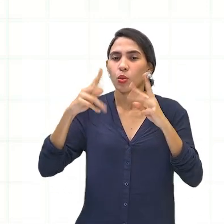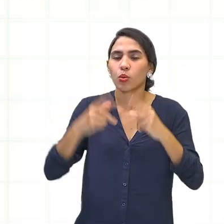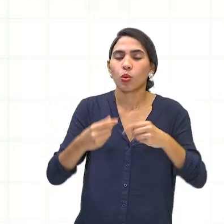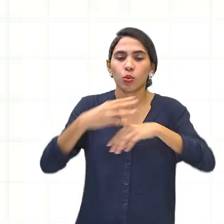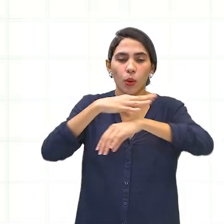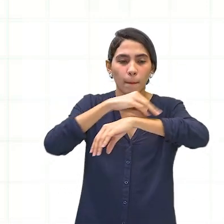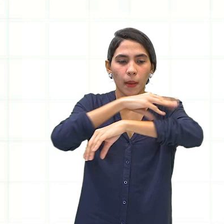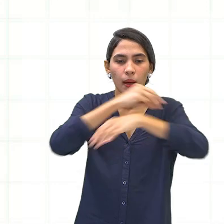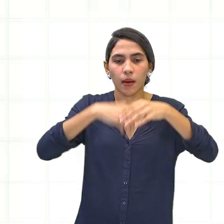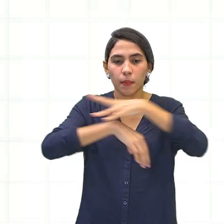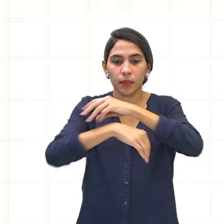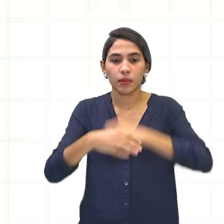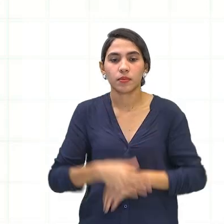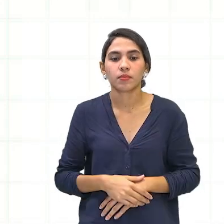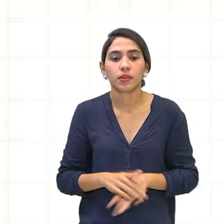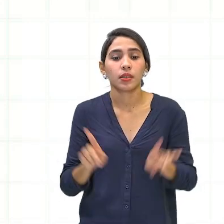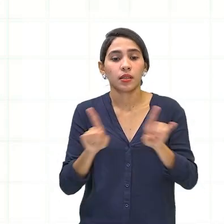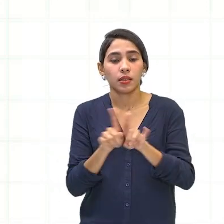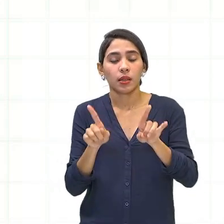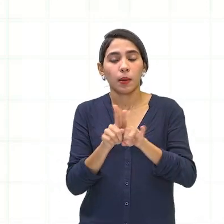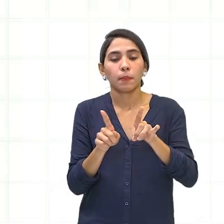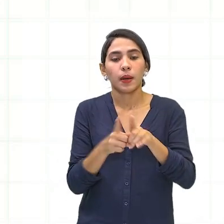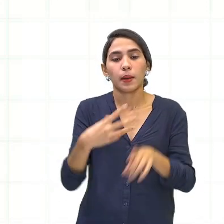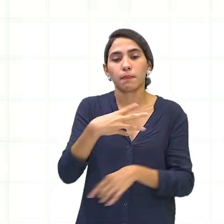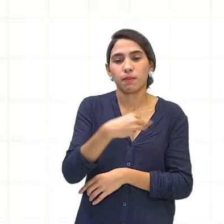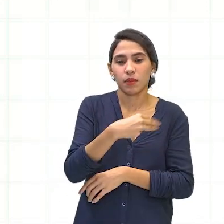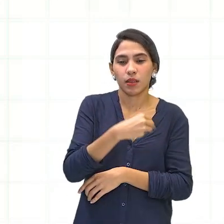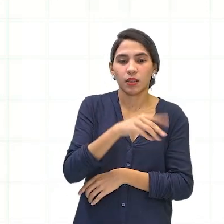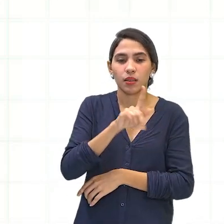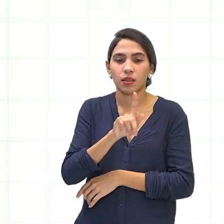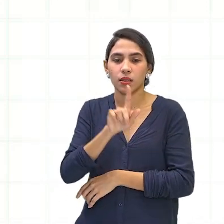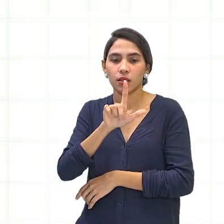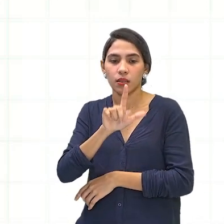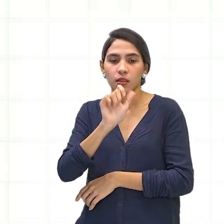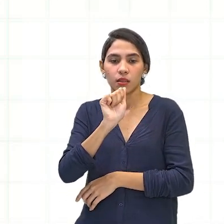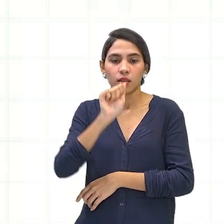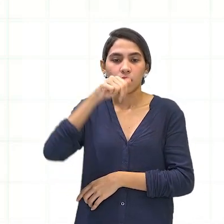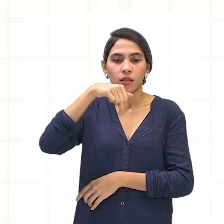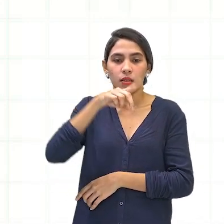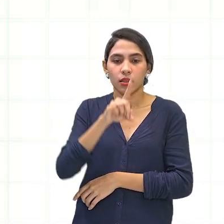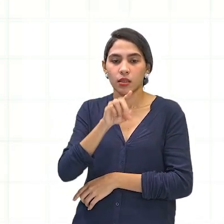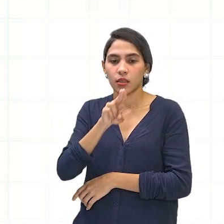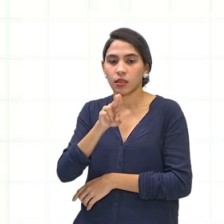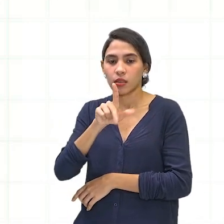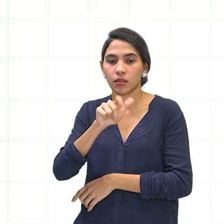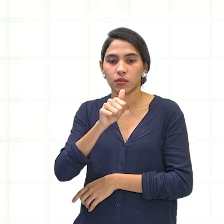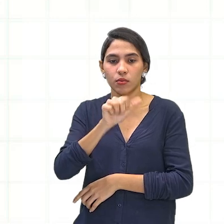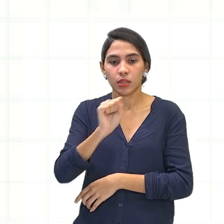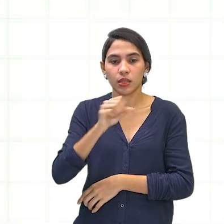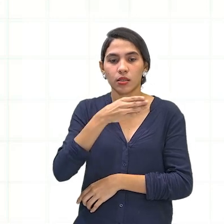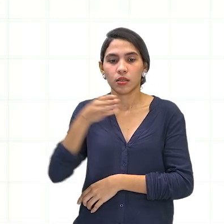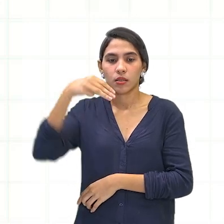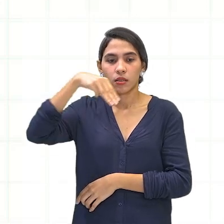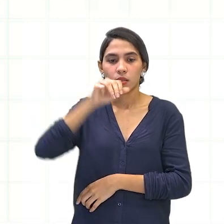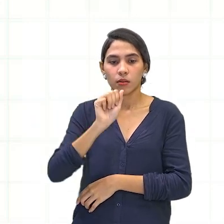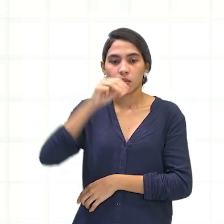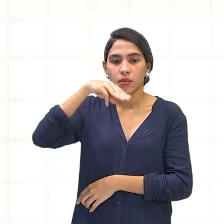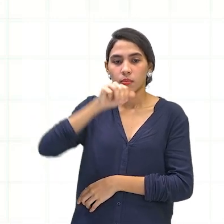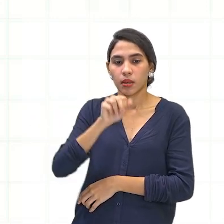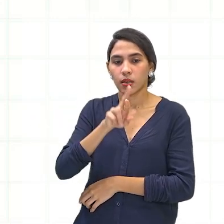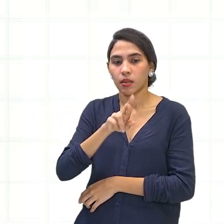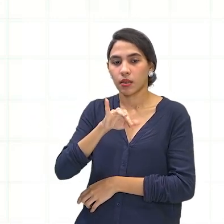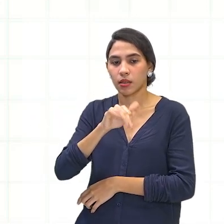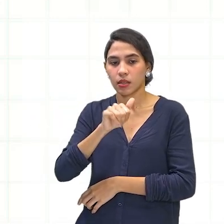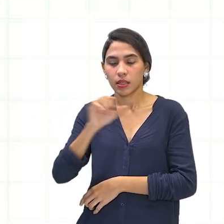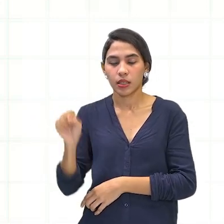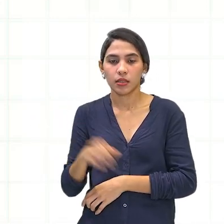de glândulas mamárias, né, na fase inicial, esses filhotes, como a gente visualiza aí na imagem, na sua fase inicial ali